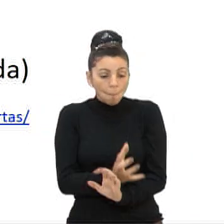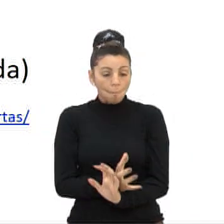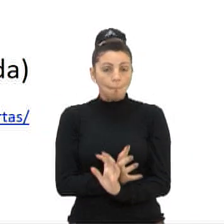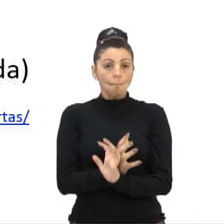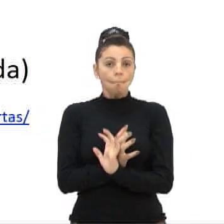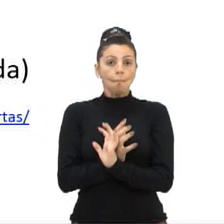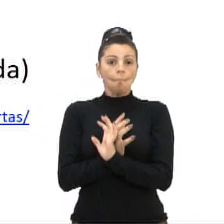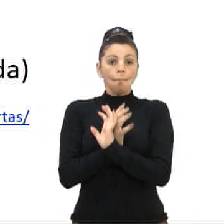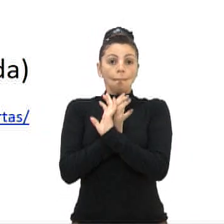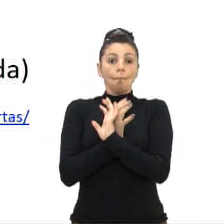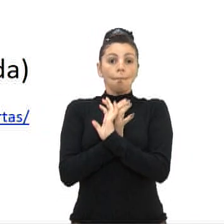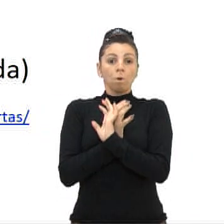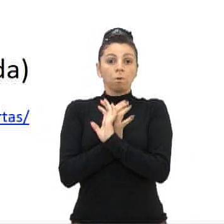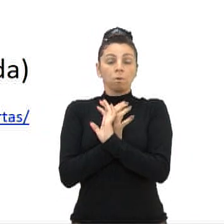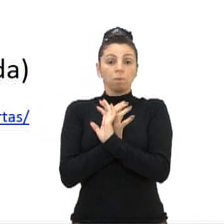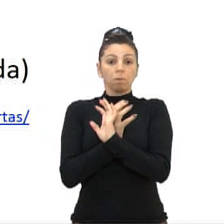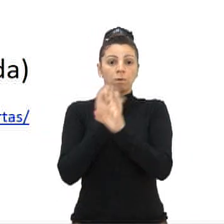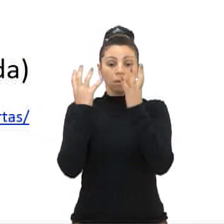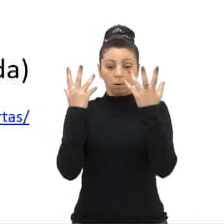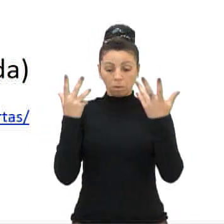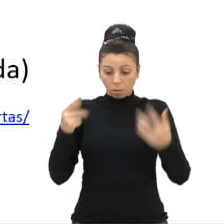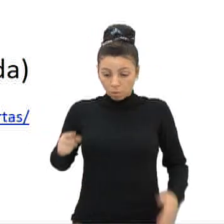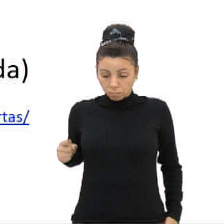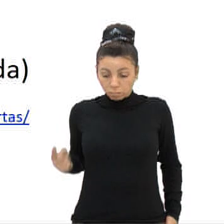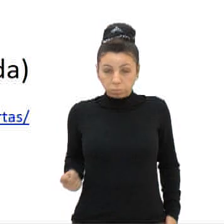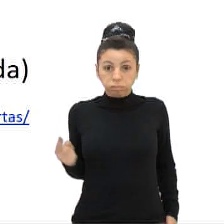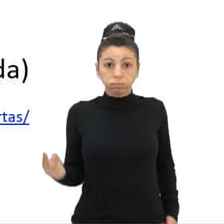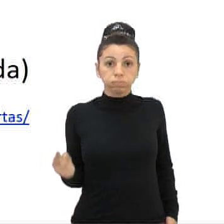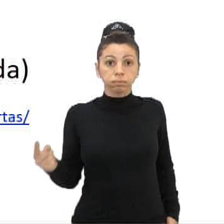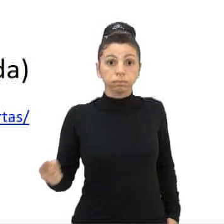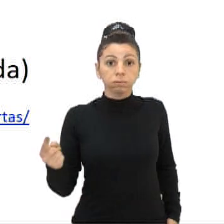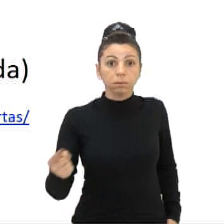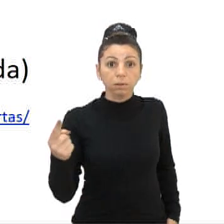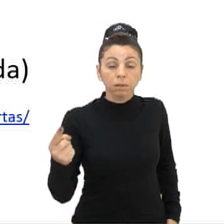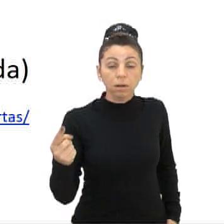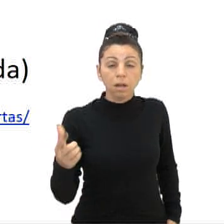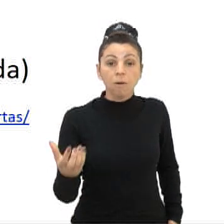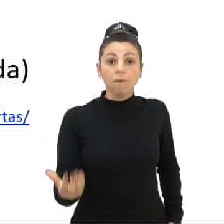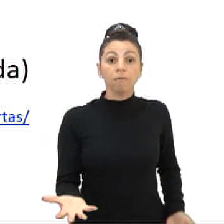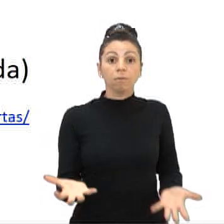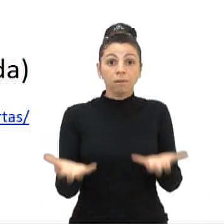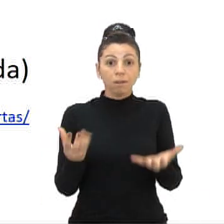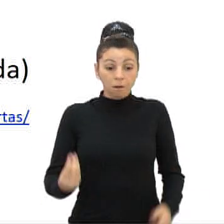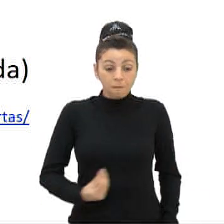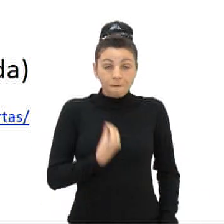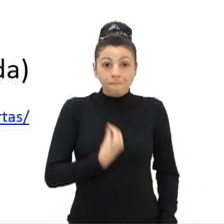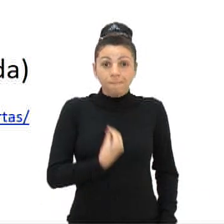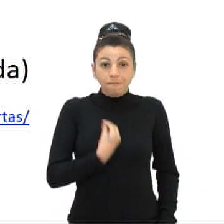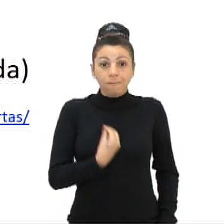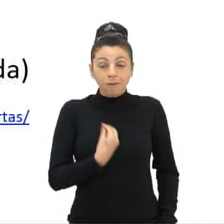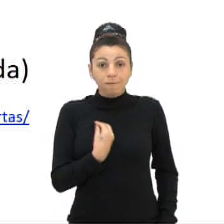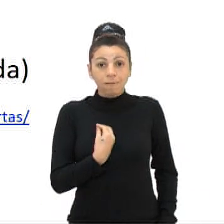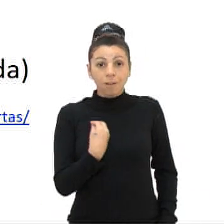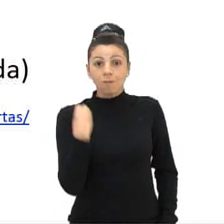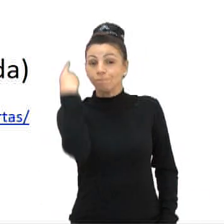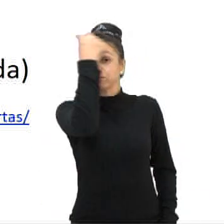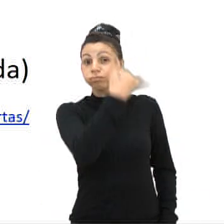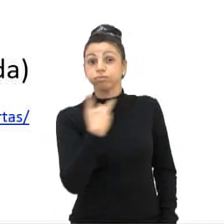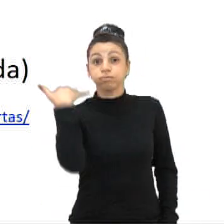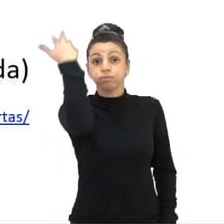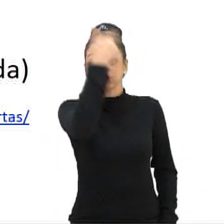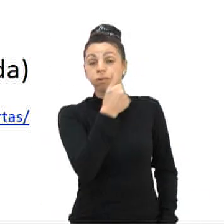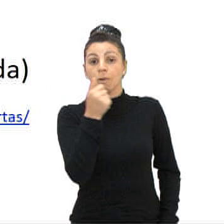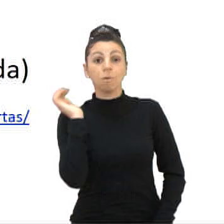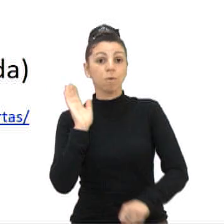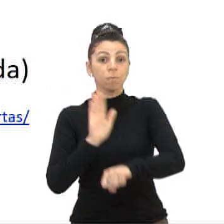da eternidade da espécie. Quero viver muitos minutos num só minuto. Né? Aqui a gente